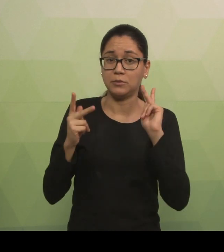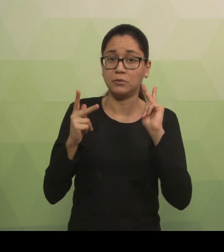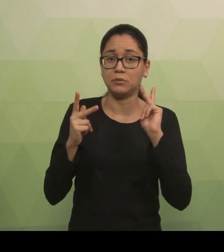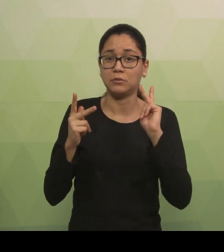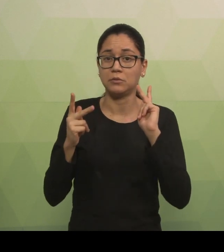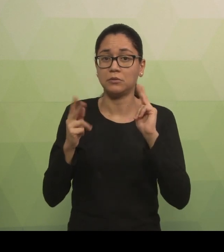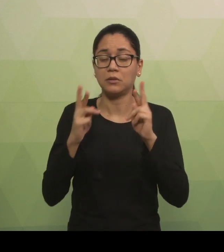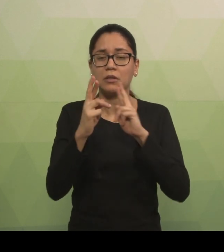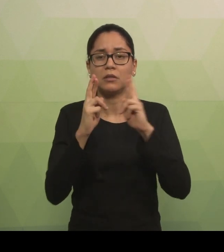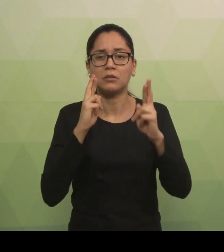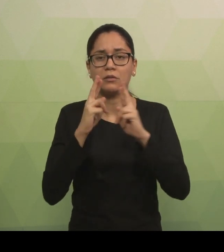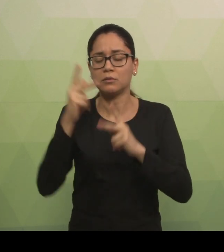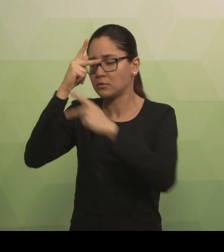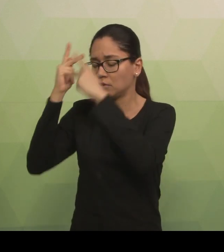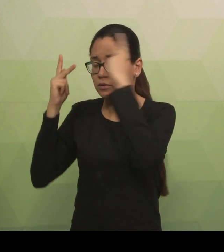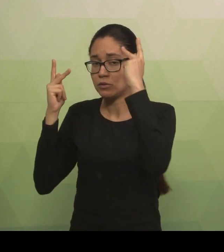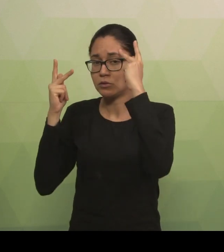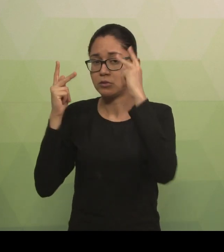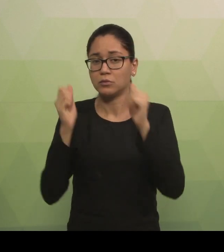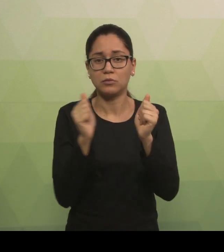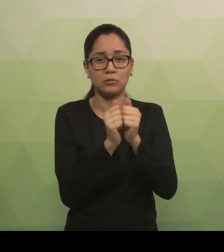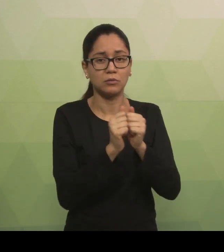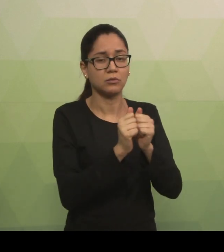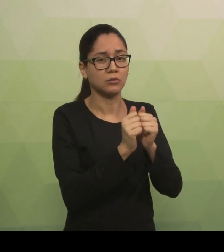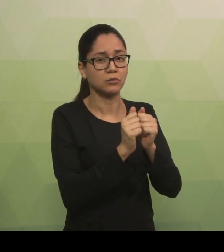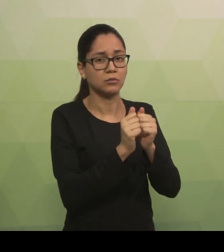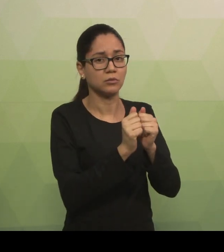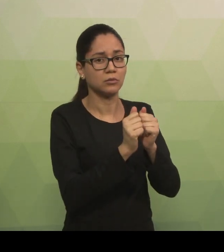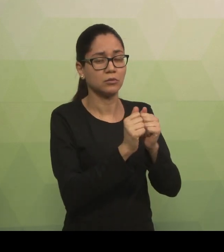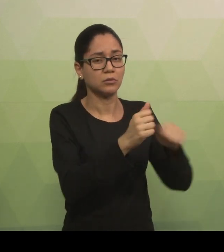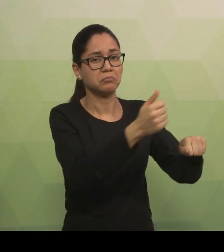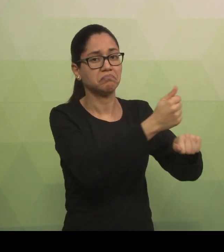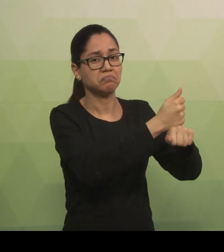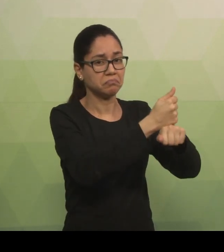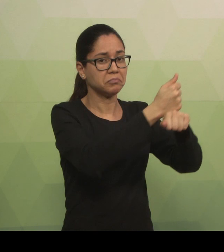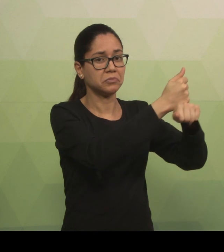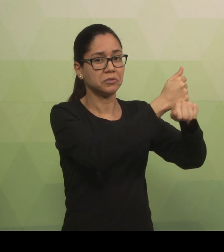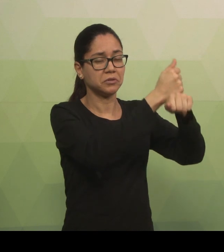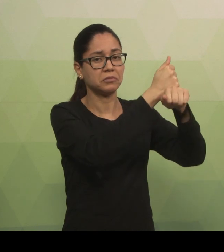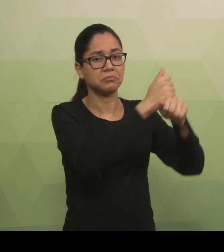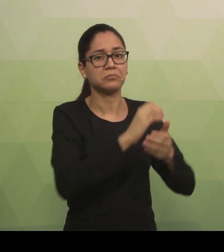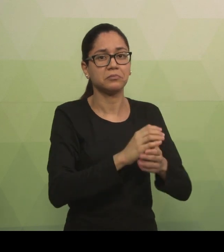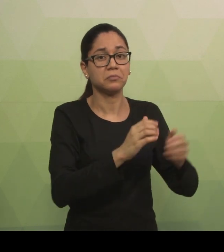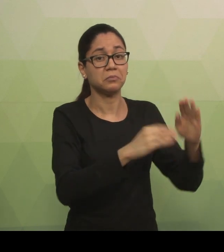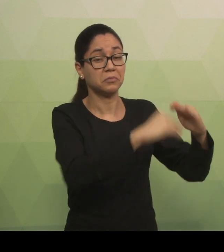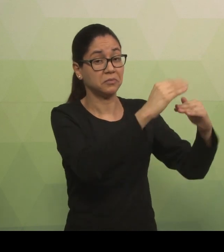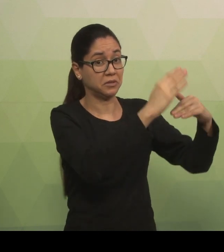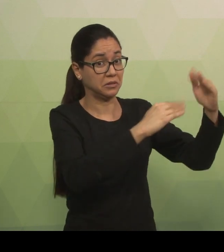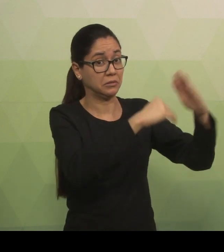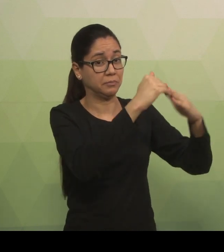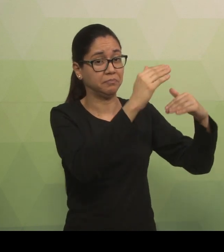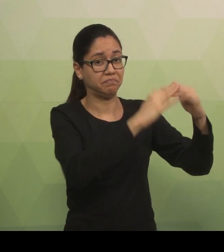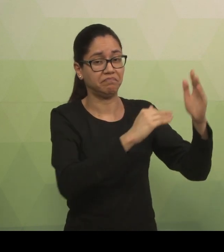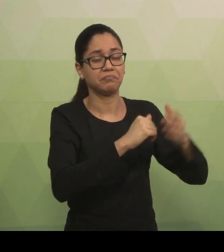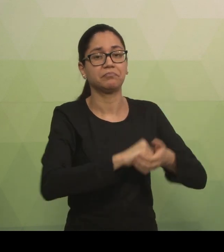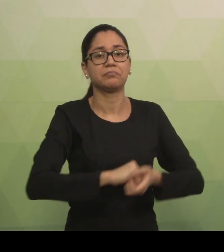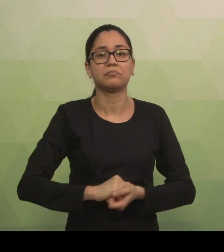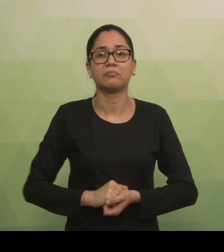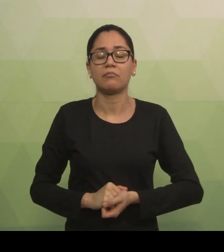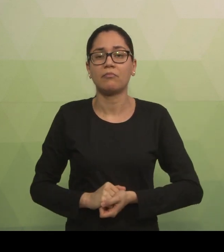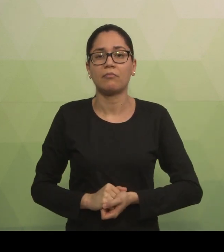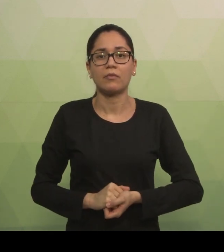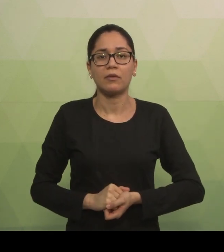homens e o trabalho que executa, procurando desenvolver uma interação perfeita entre as condições do trabalho, as